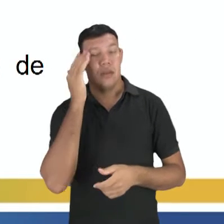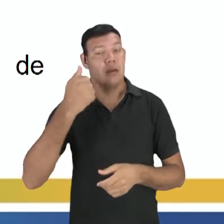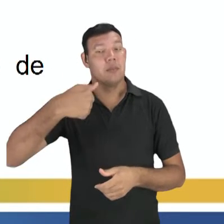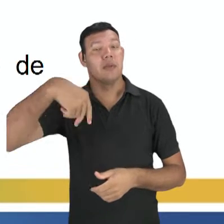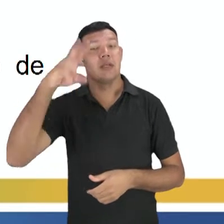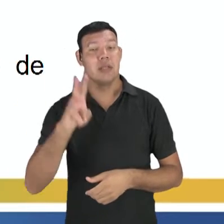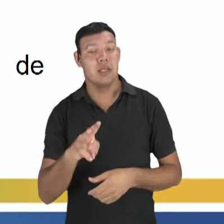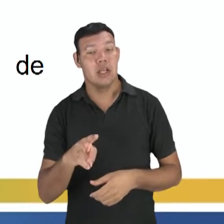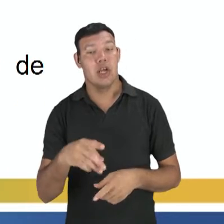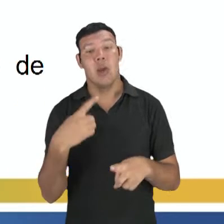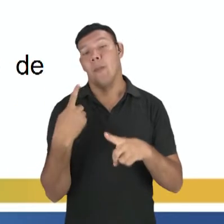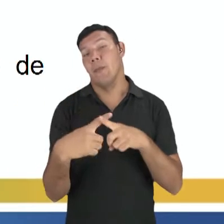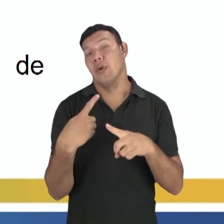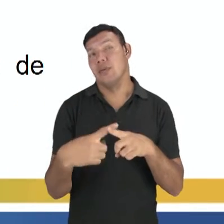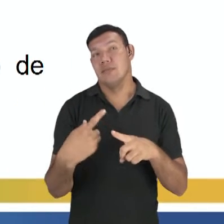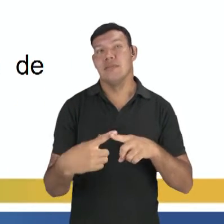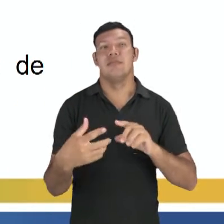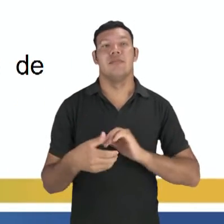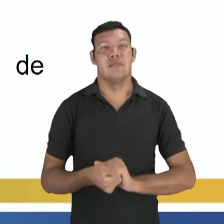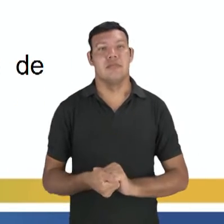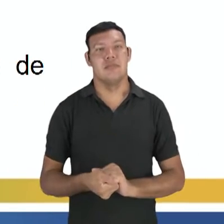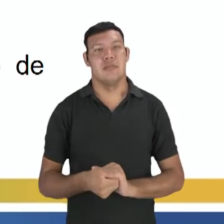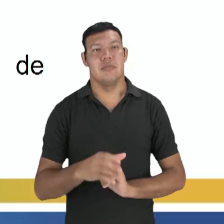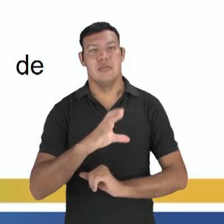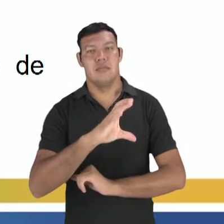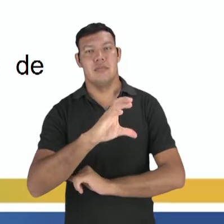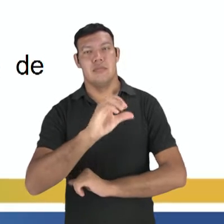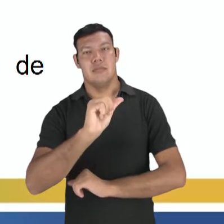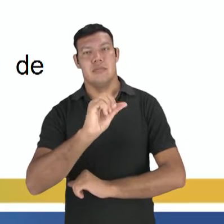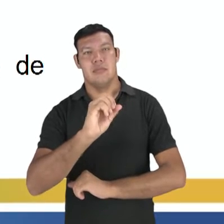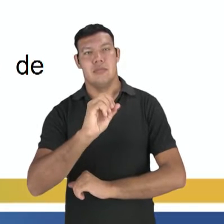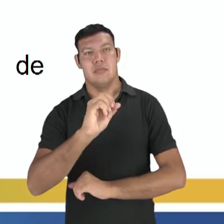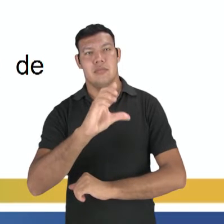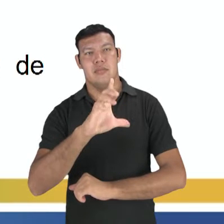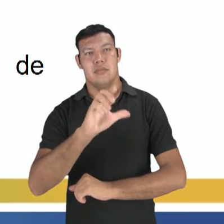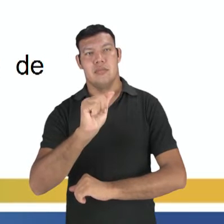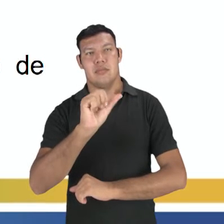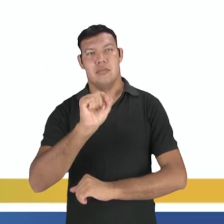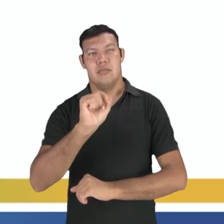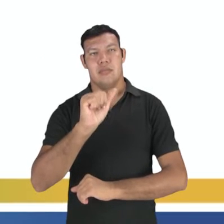e por quê. Marina Colasanti, eu sei, mas não devia.